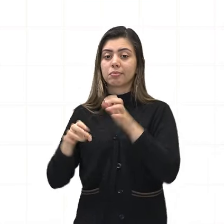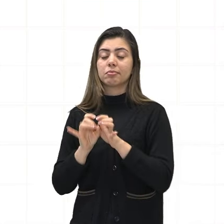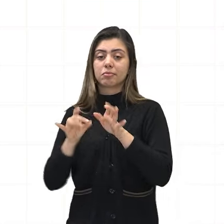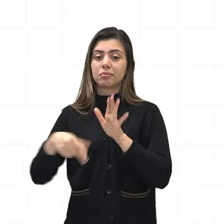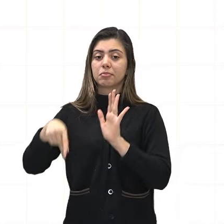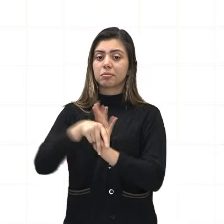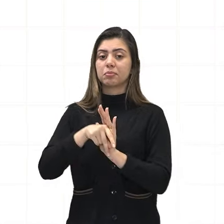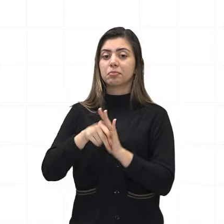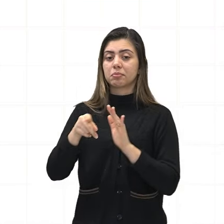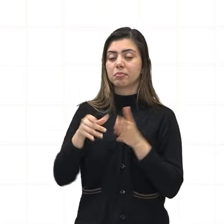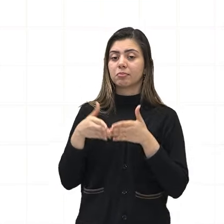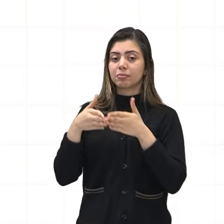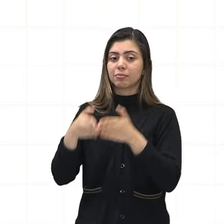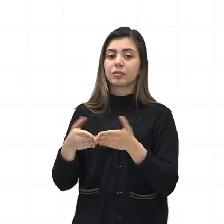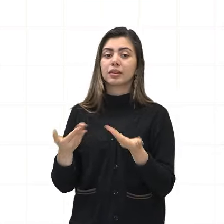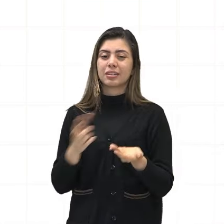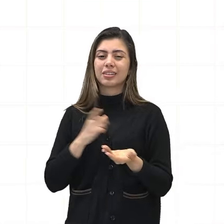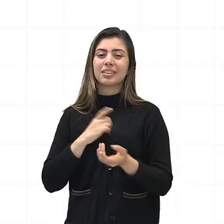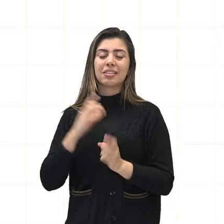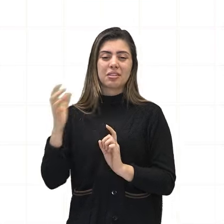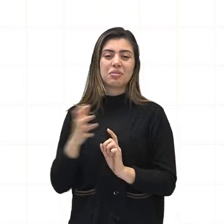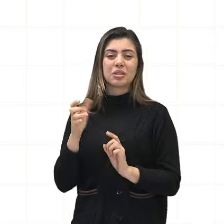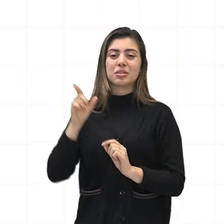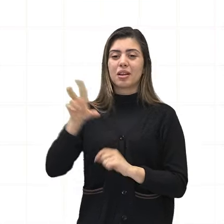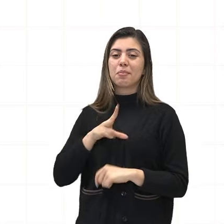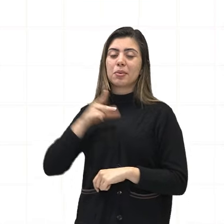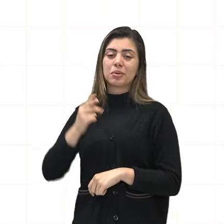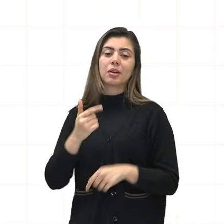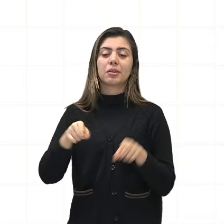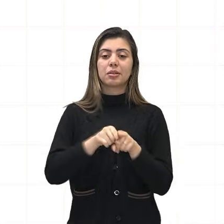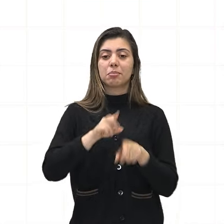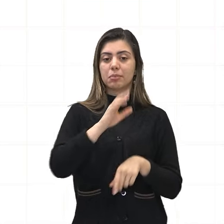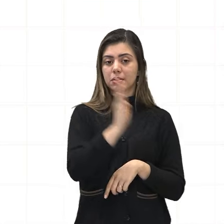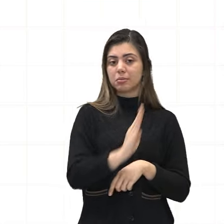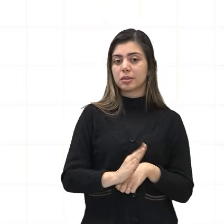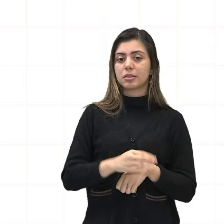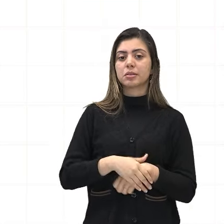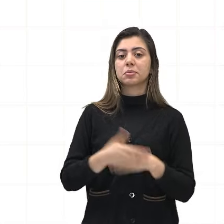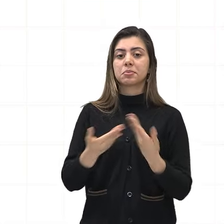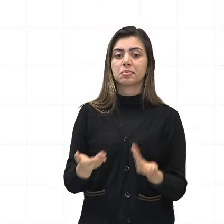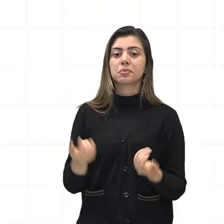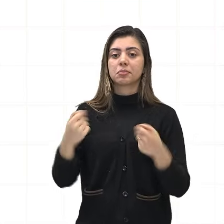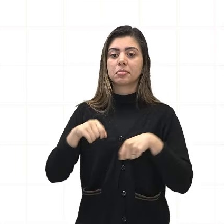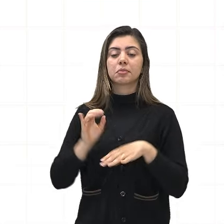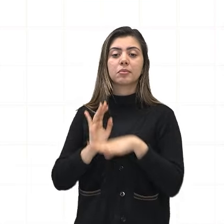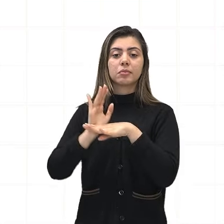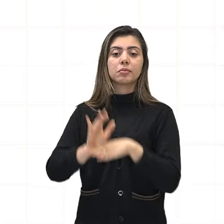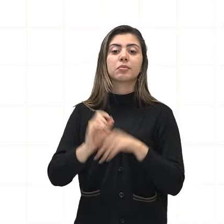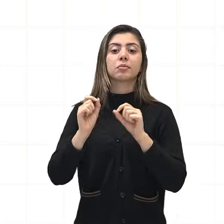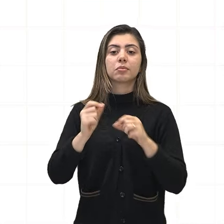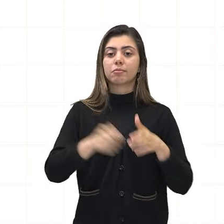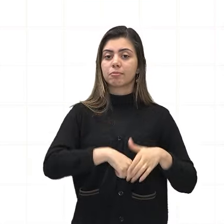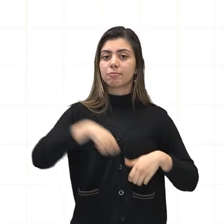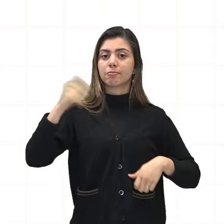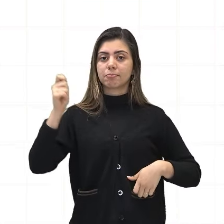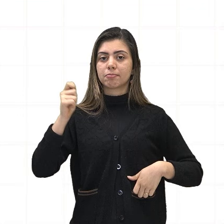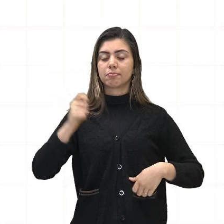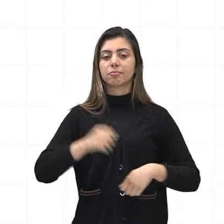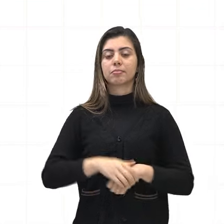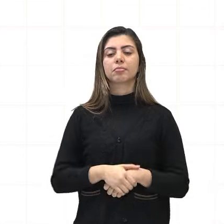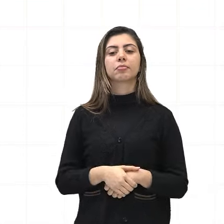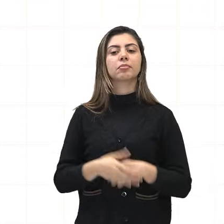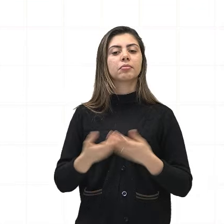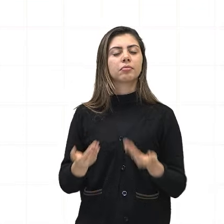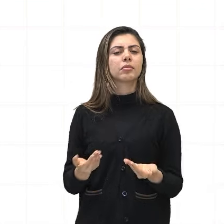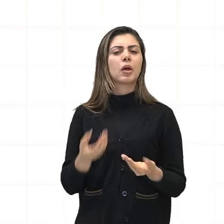impacto significativo tanto em Portugal quanto no Brasil, onde contribuiu para o processo de independência. De